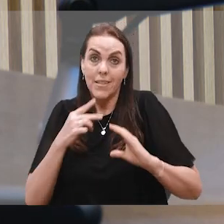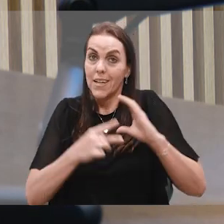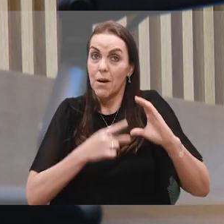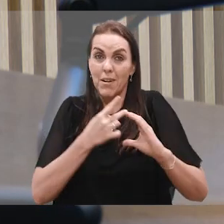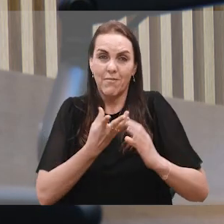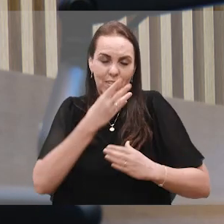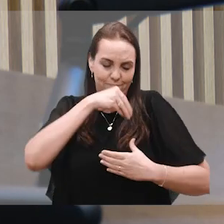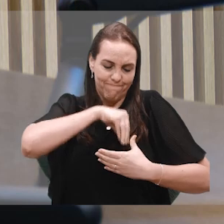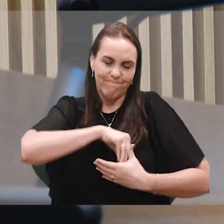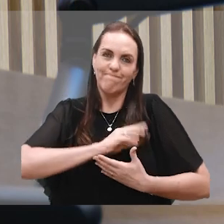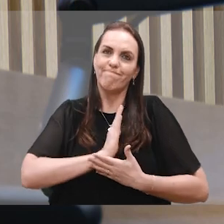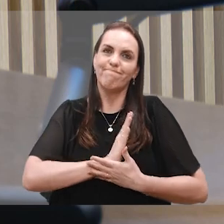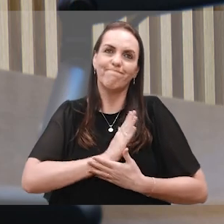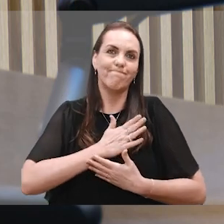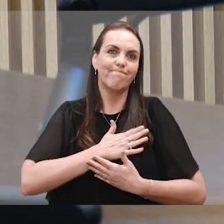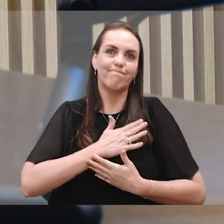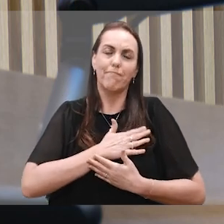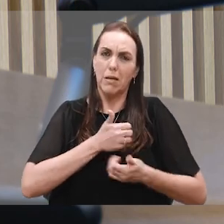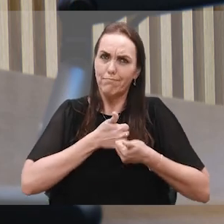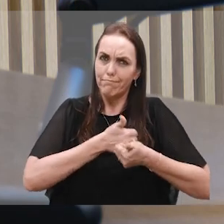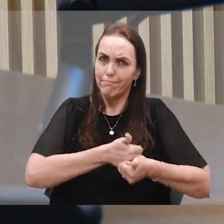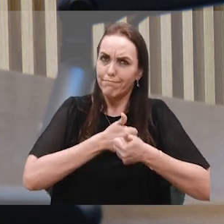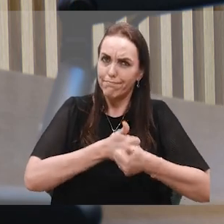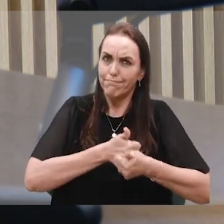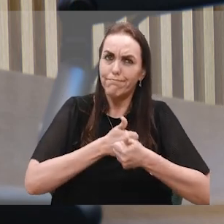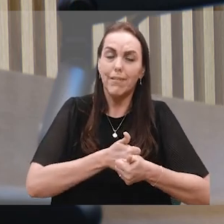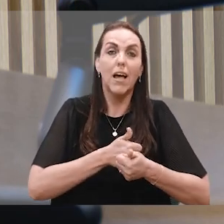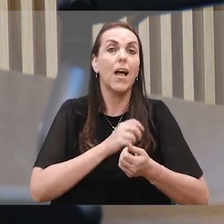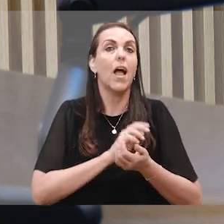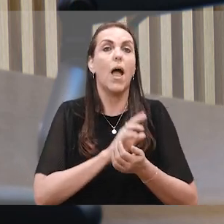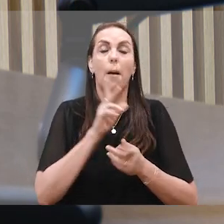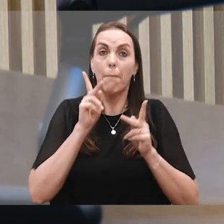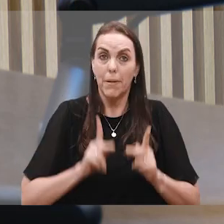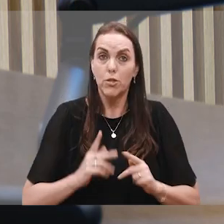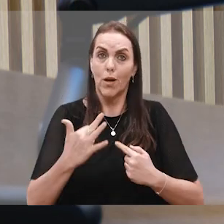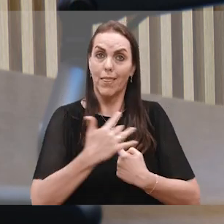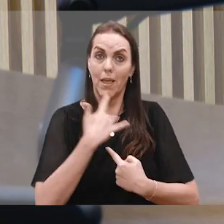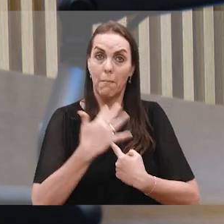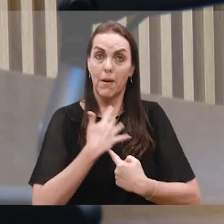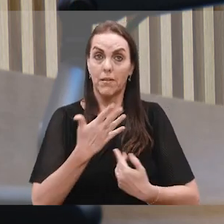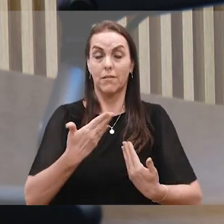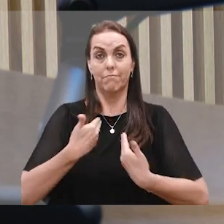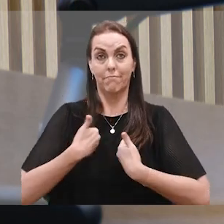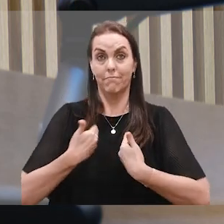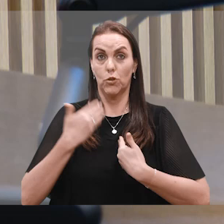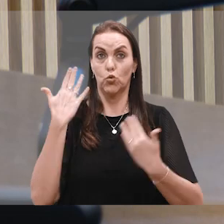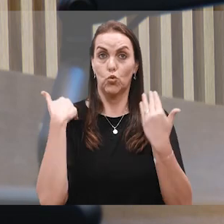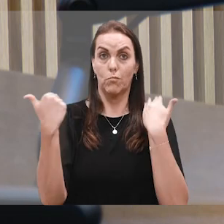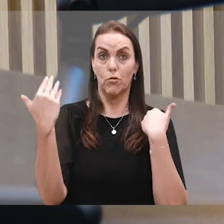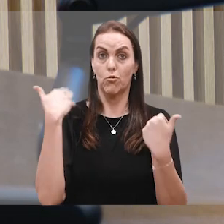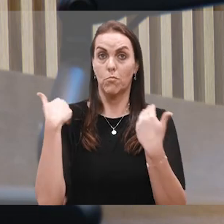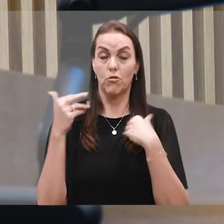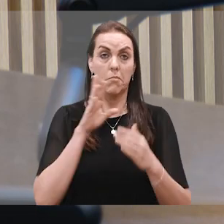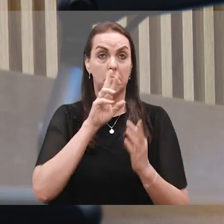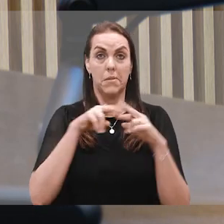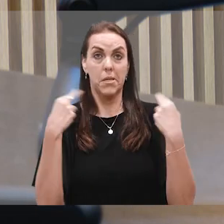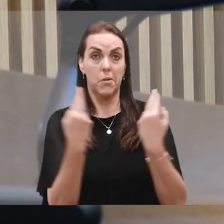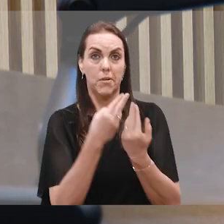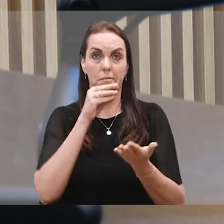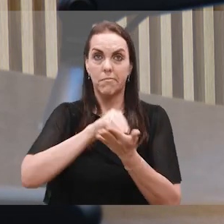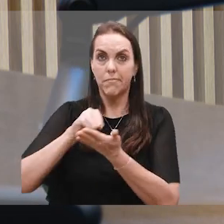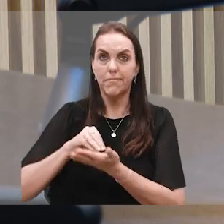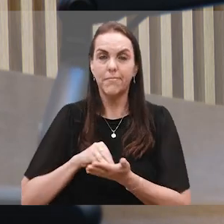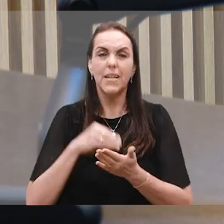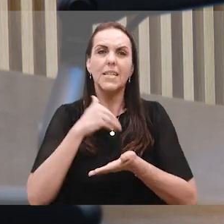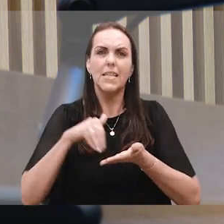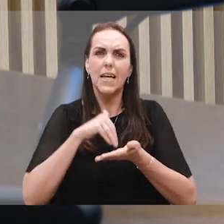a Câmara não saía de mim, porque eu seguia acompanhando, as pessoas seguiam me demandando coisas, eu seguia marcando reunião, os